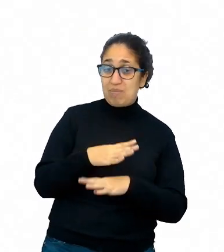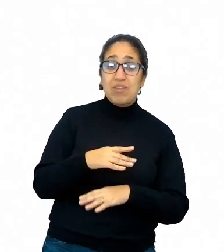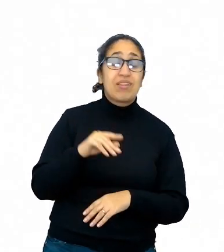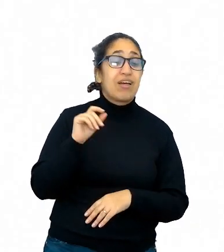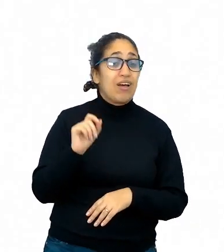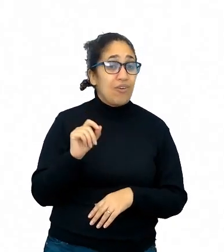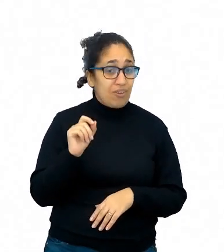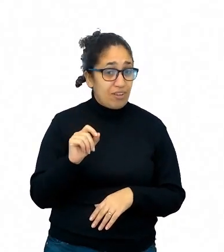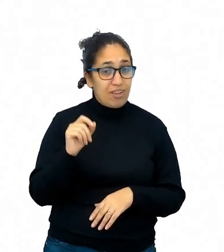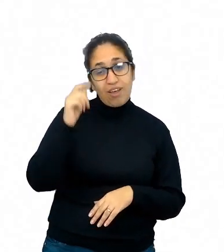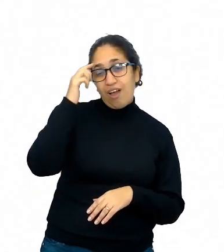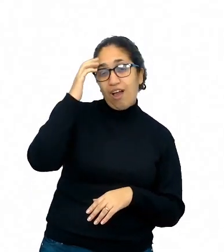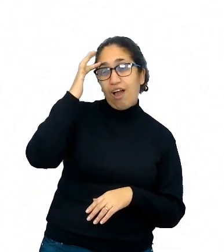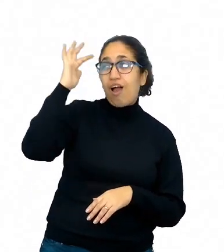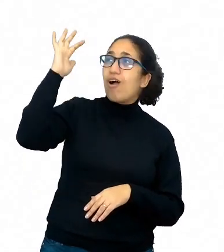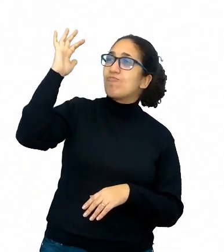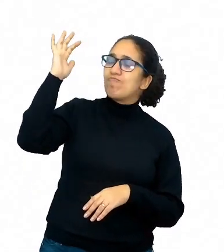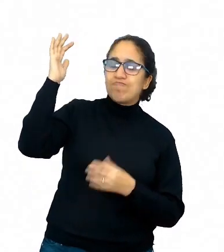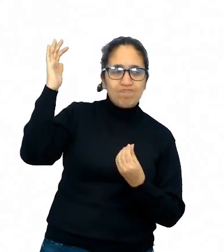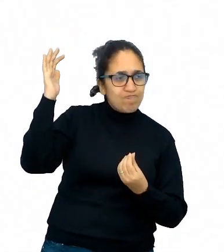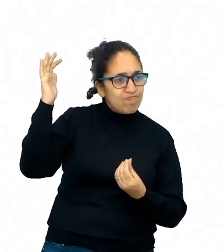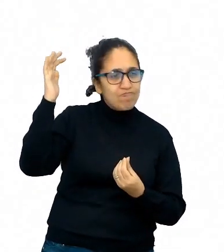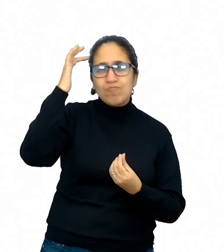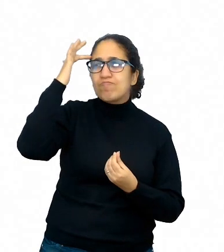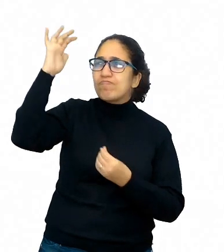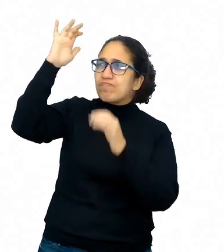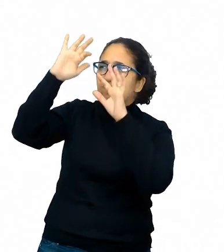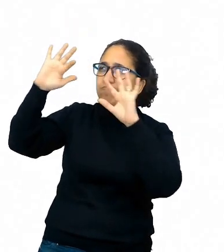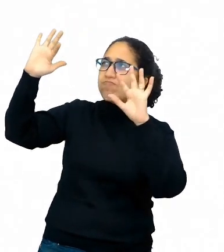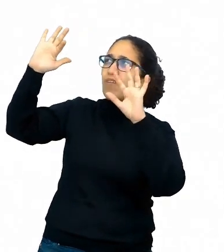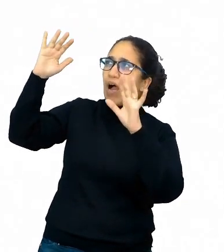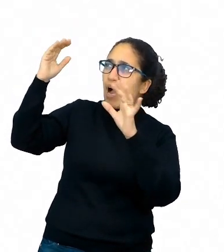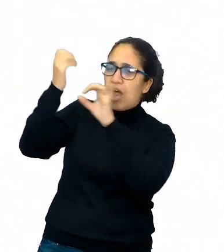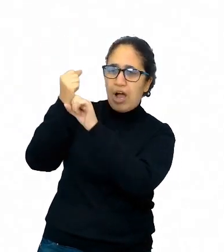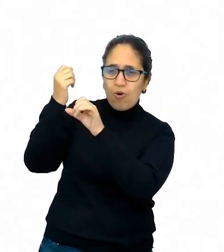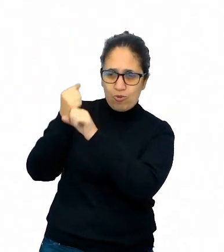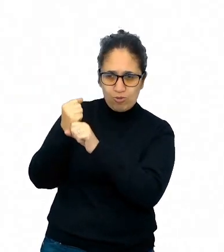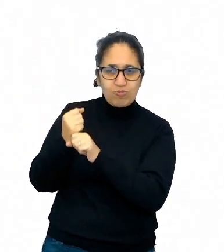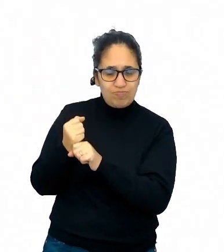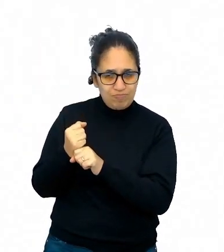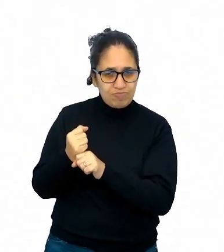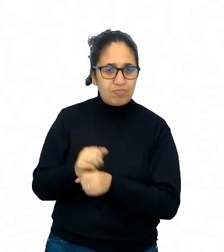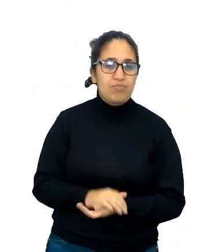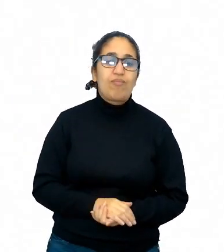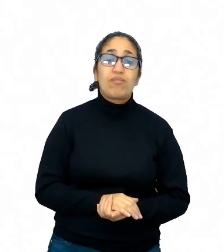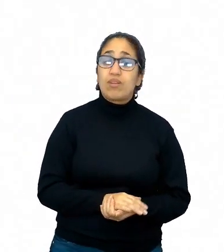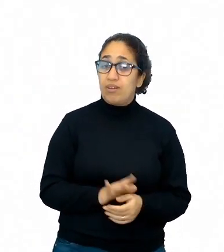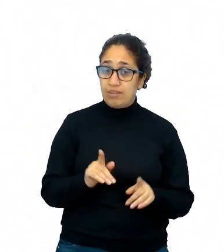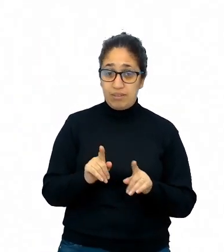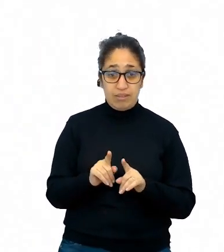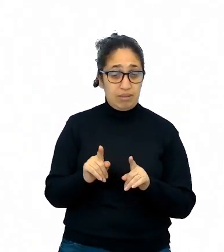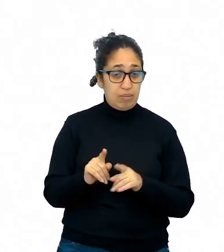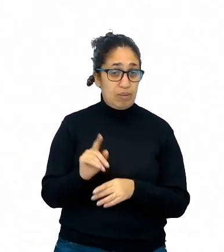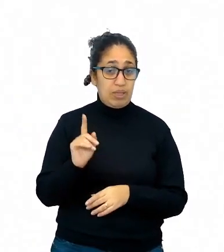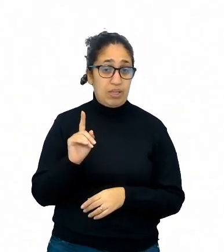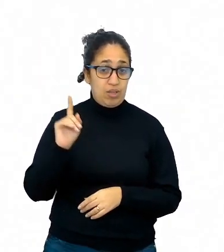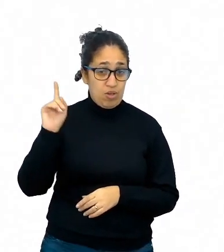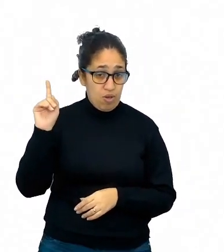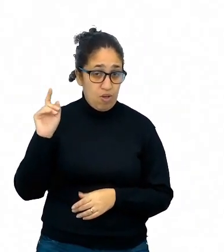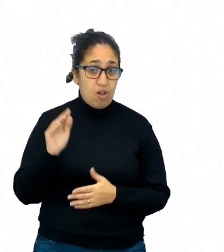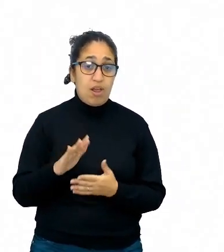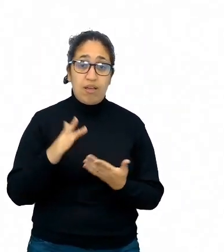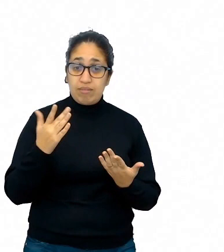com cálculo mental. Tá? E aí também tem sobre trabalhar com